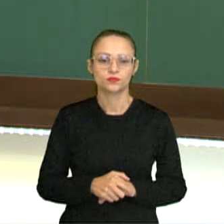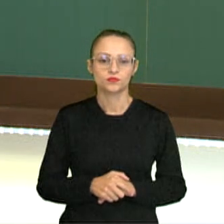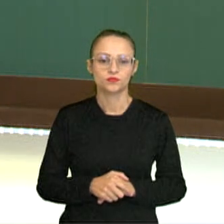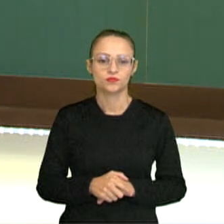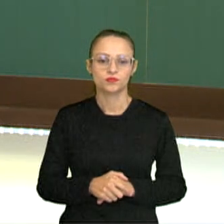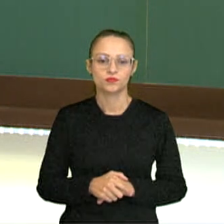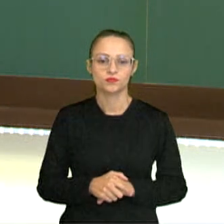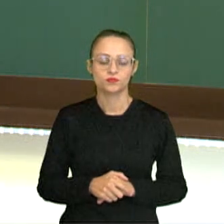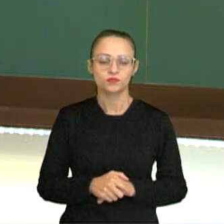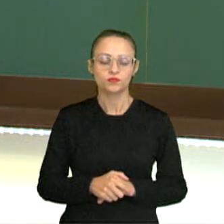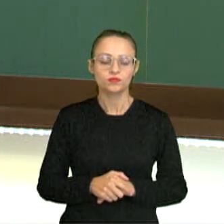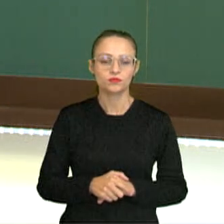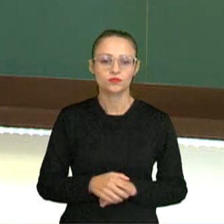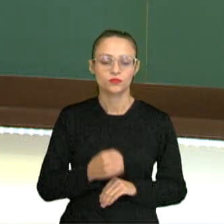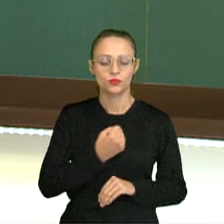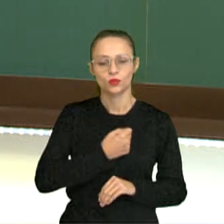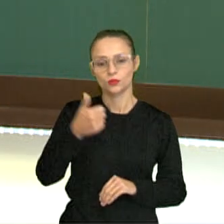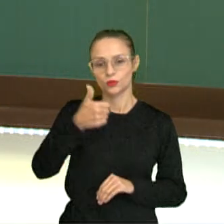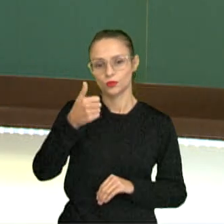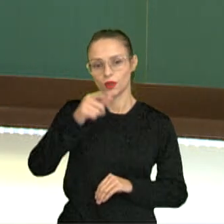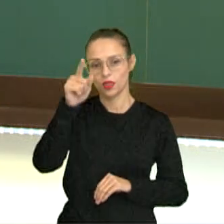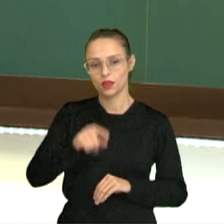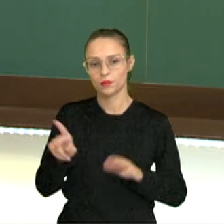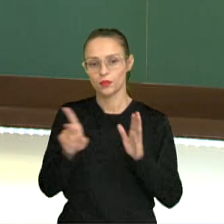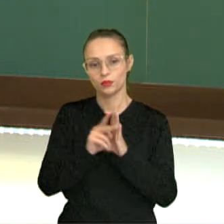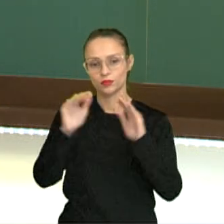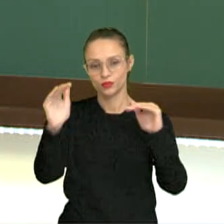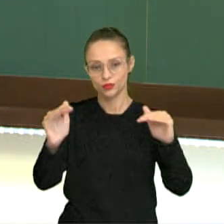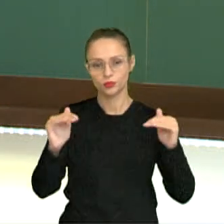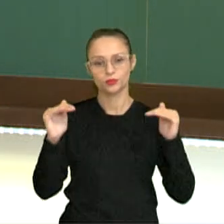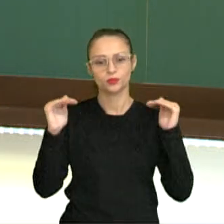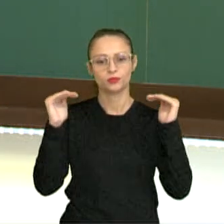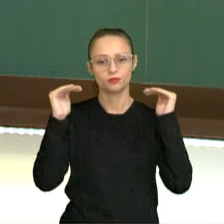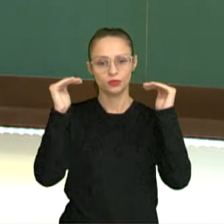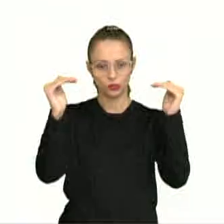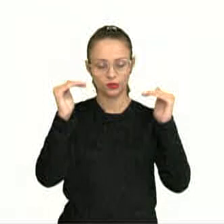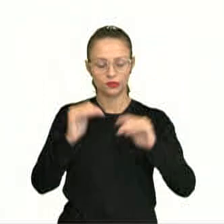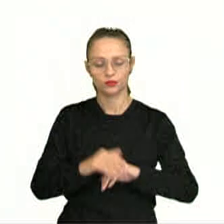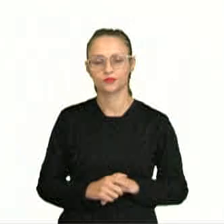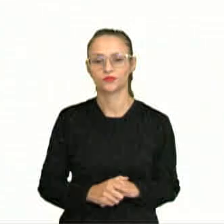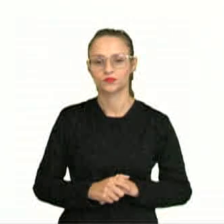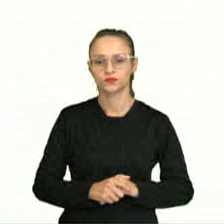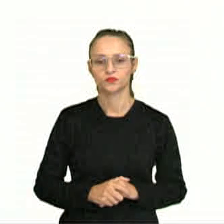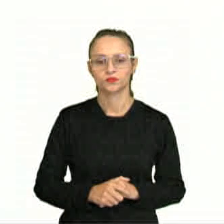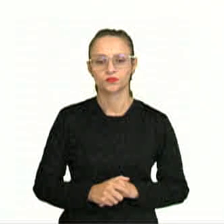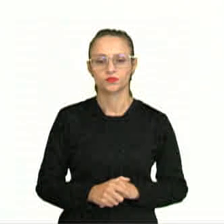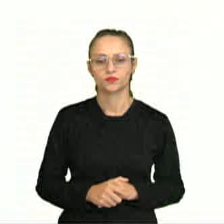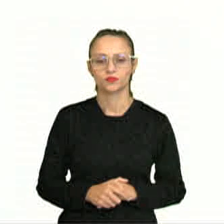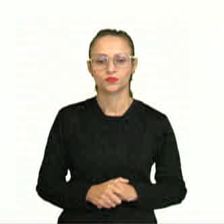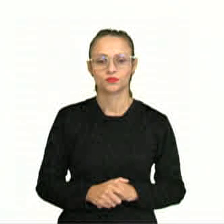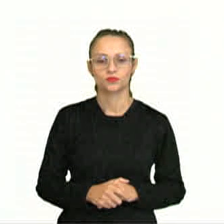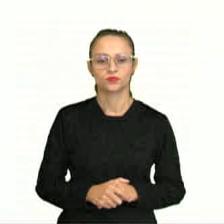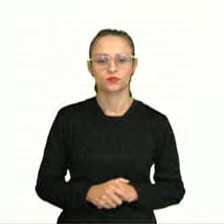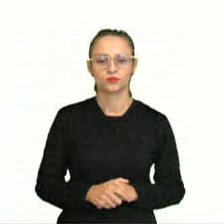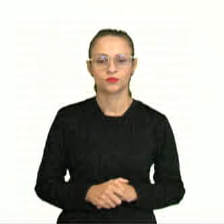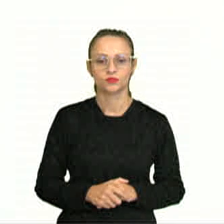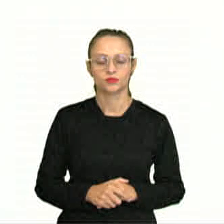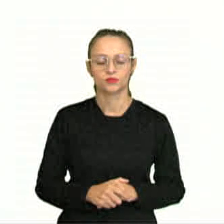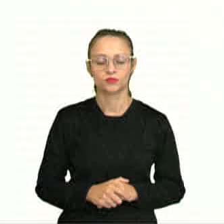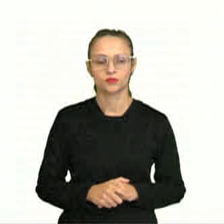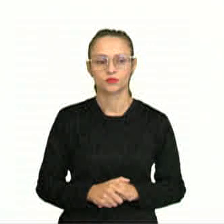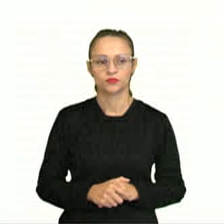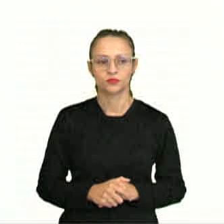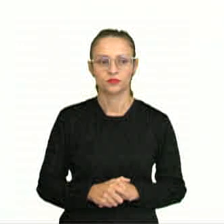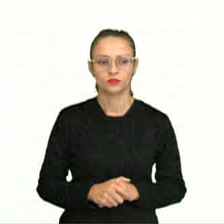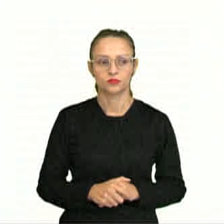Primeiro, que é de superioridade. Mi casa es